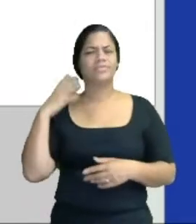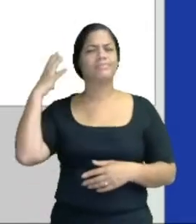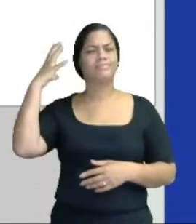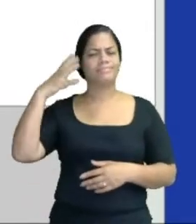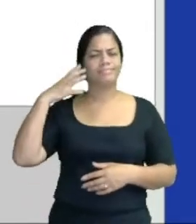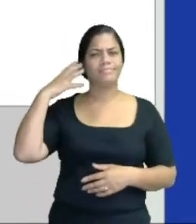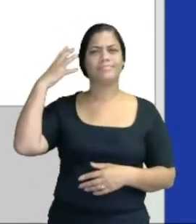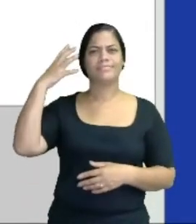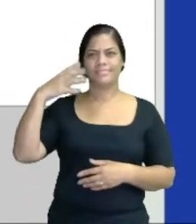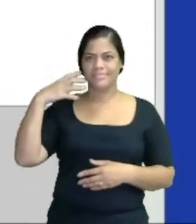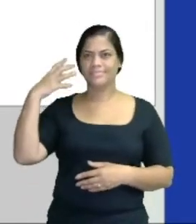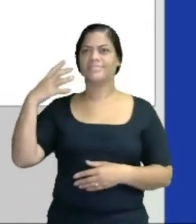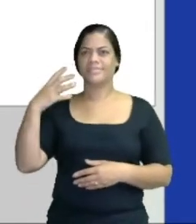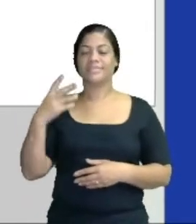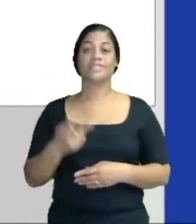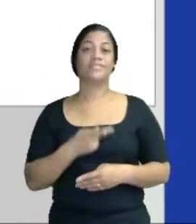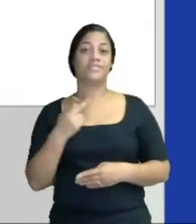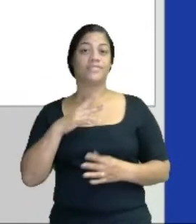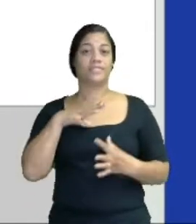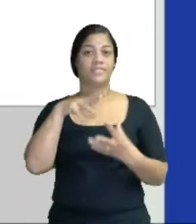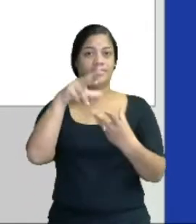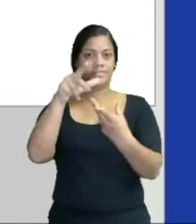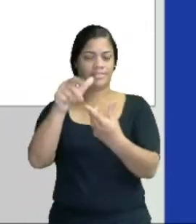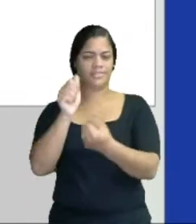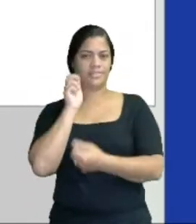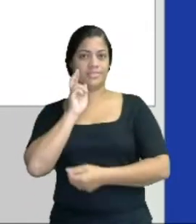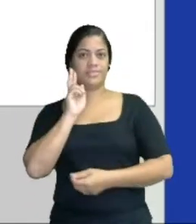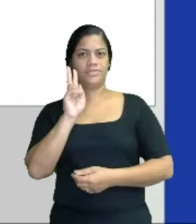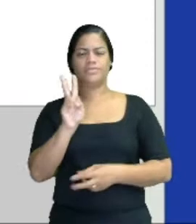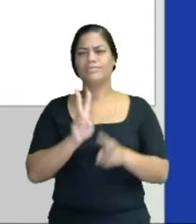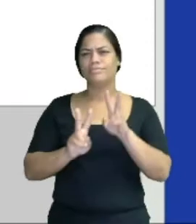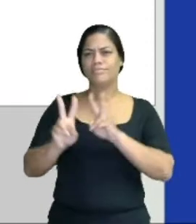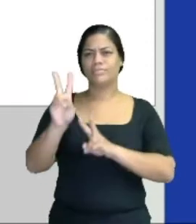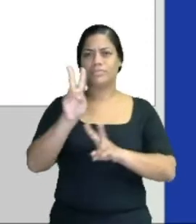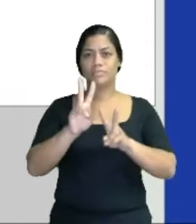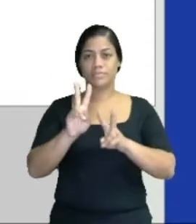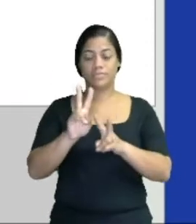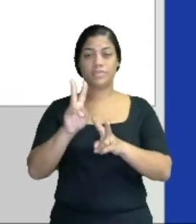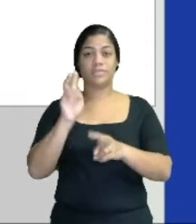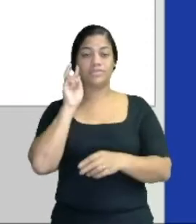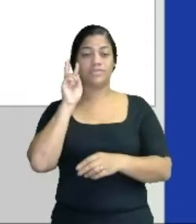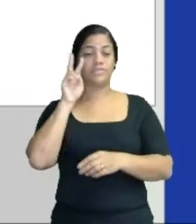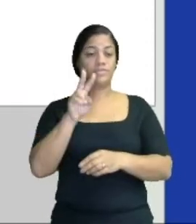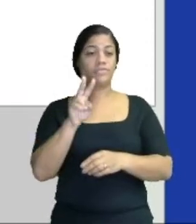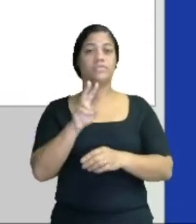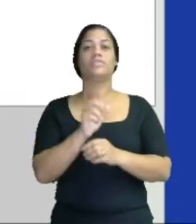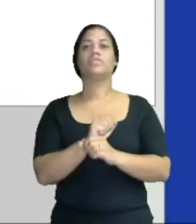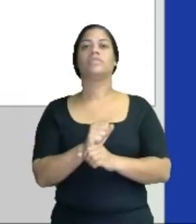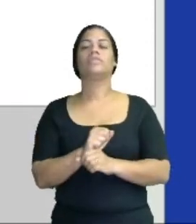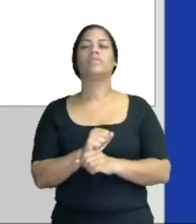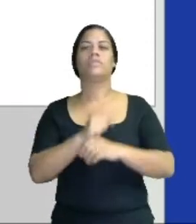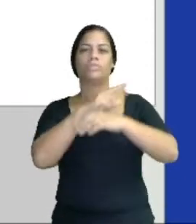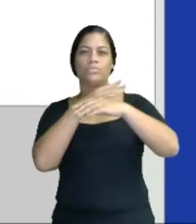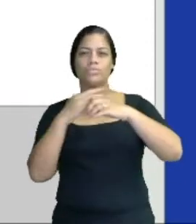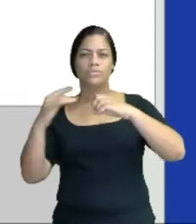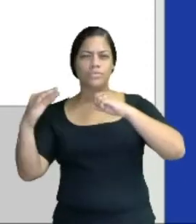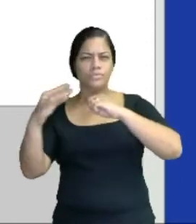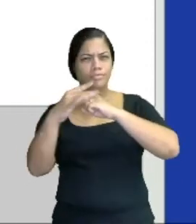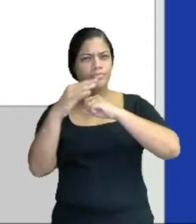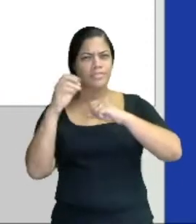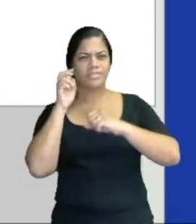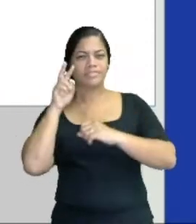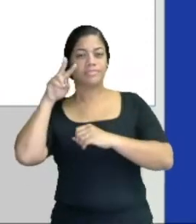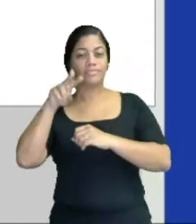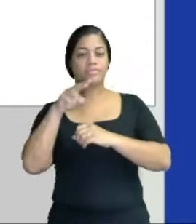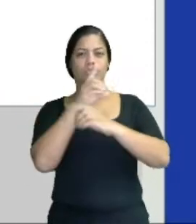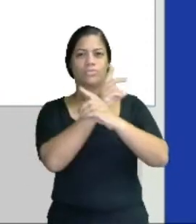ou cantam a respeito da Terra, né? E a gente vai ver que, observada de fora, do espaço, como a gente está vendo aí